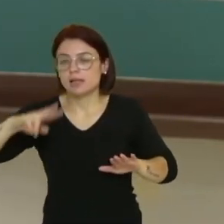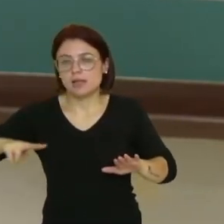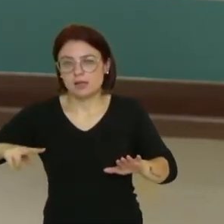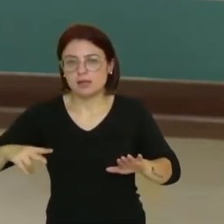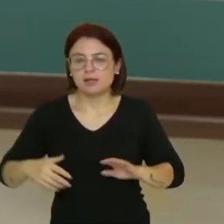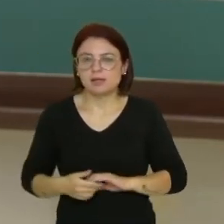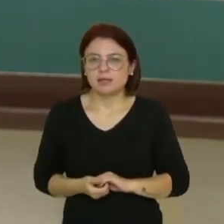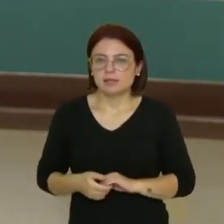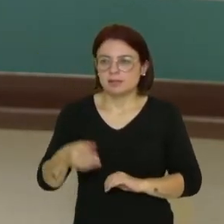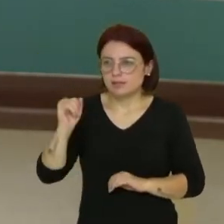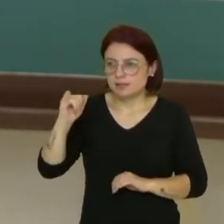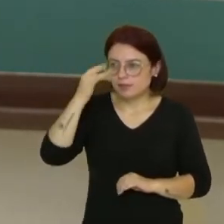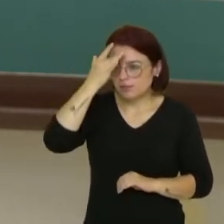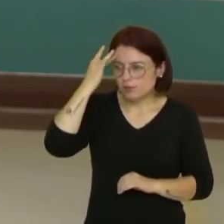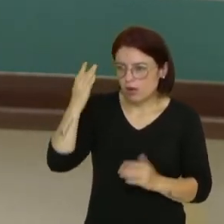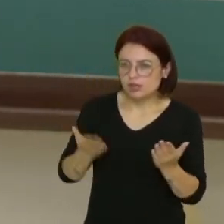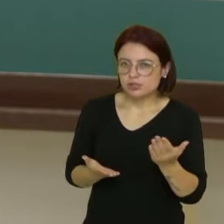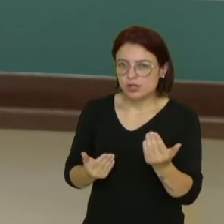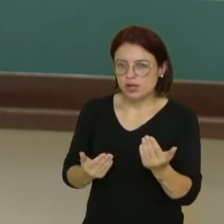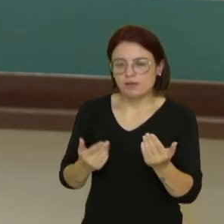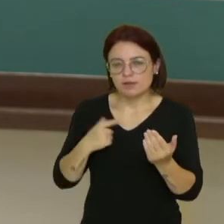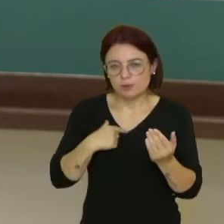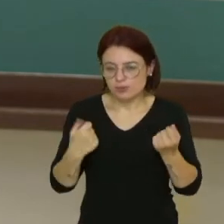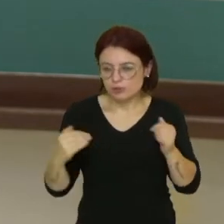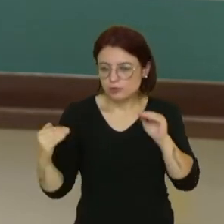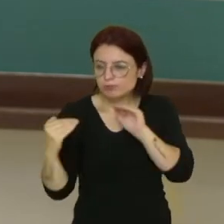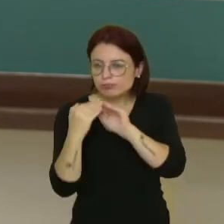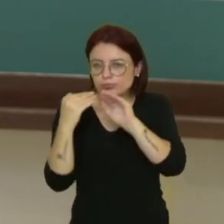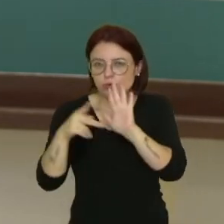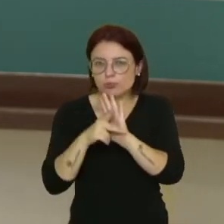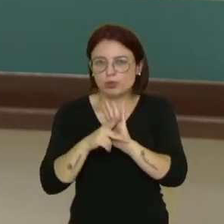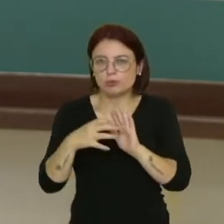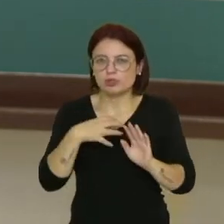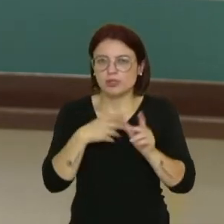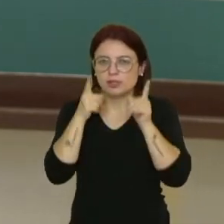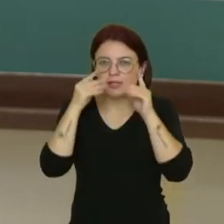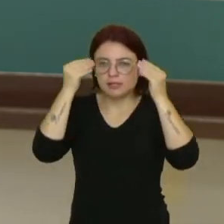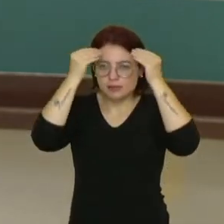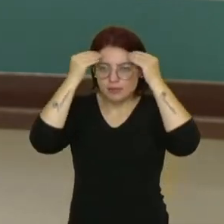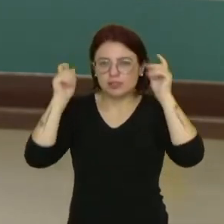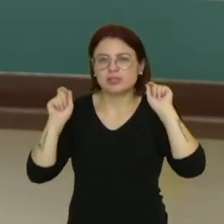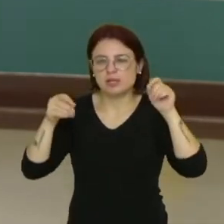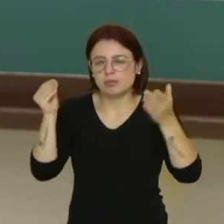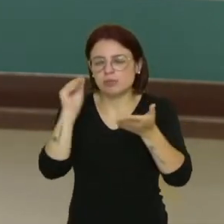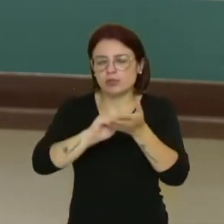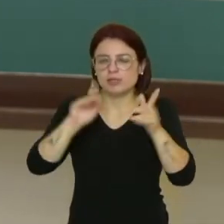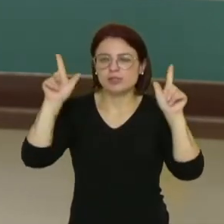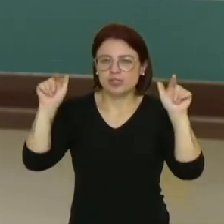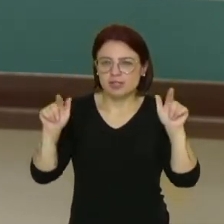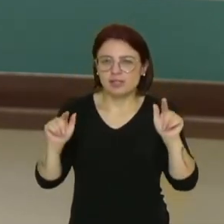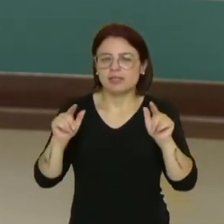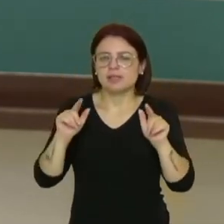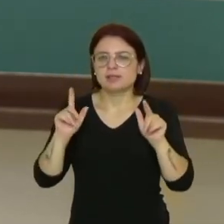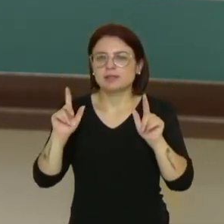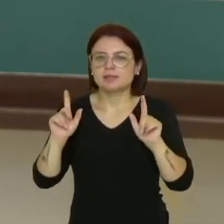for mais criança ou adolescente, pode haver ali algumas gírias, pode haver uma linguagem